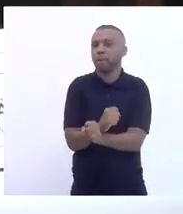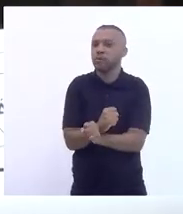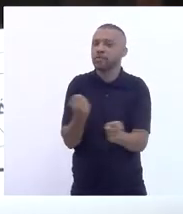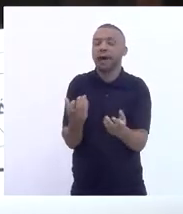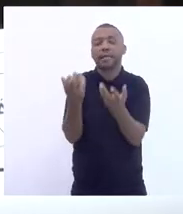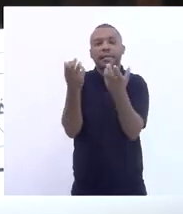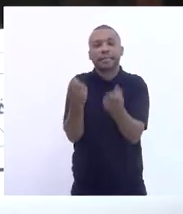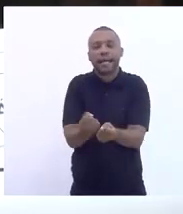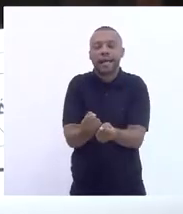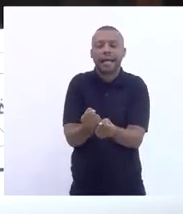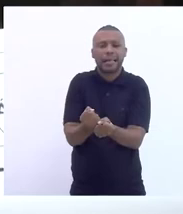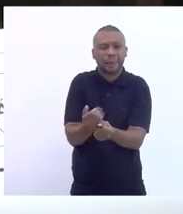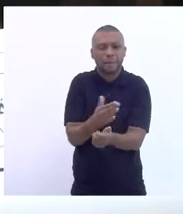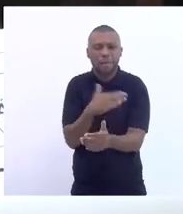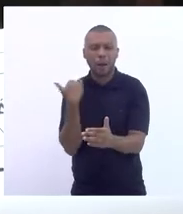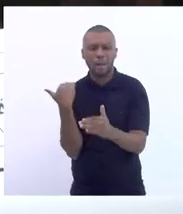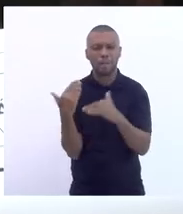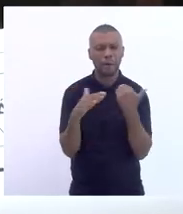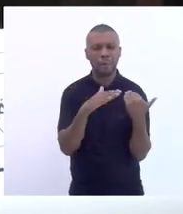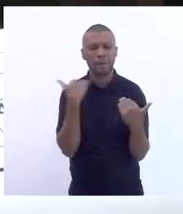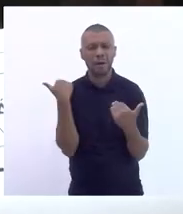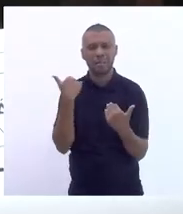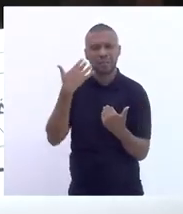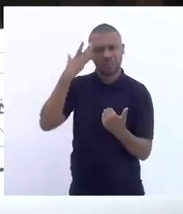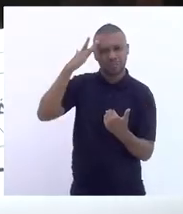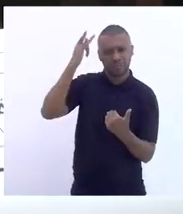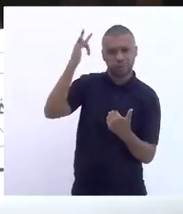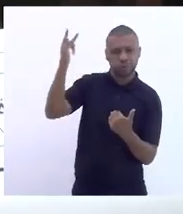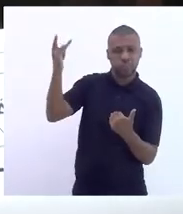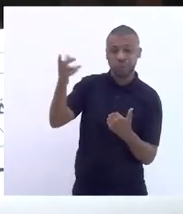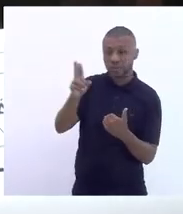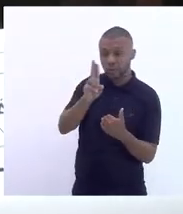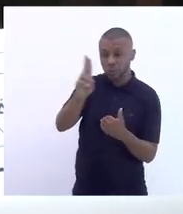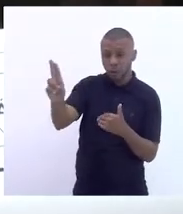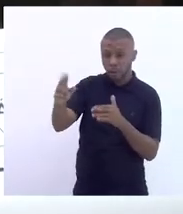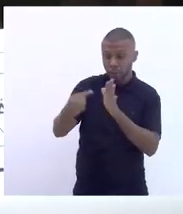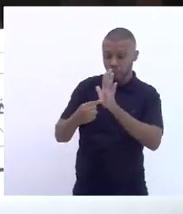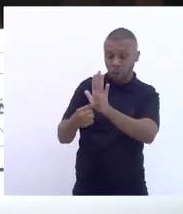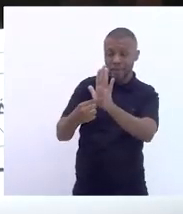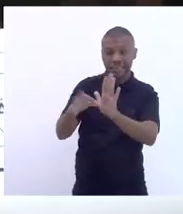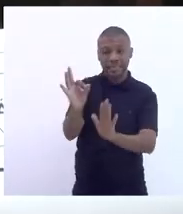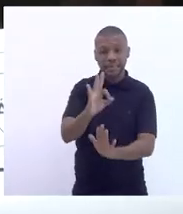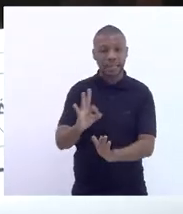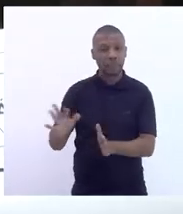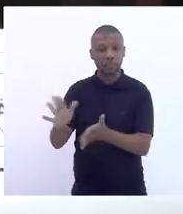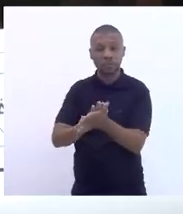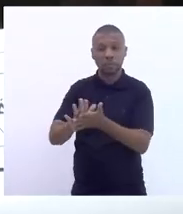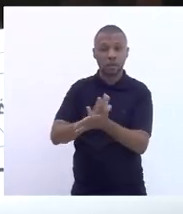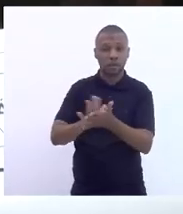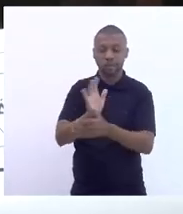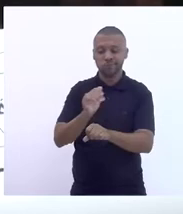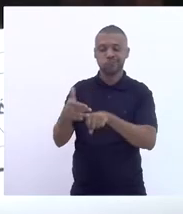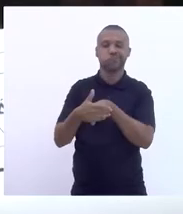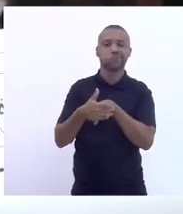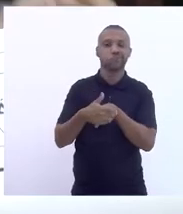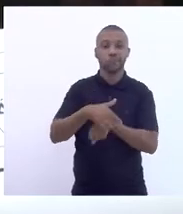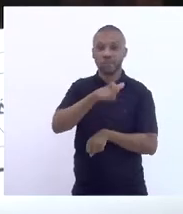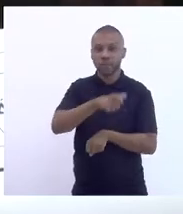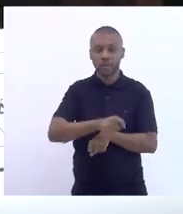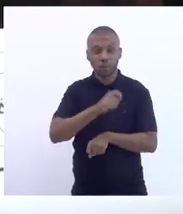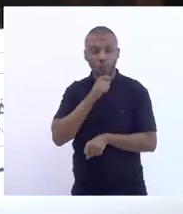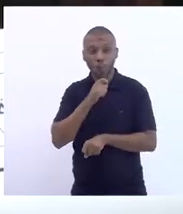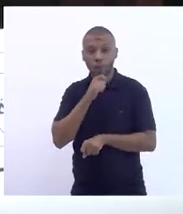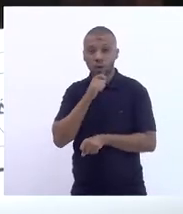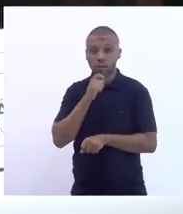tantas pessoas diariamente esses nomes sequer sejam veiculados por pessoa que não está alocada e